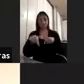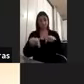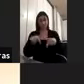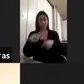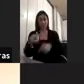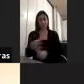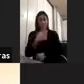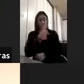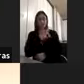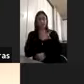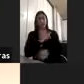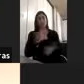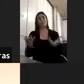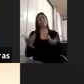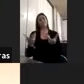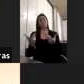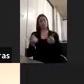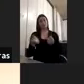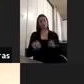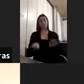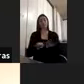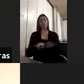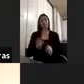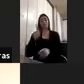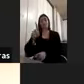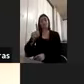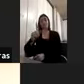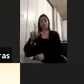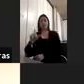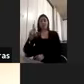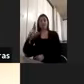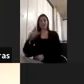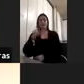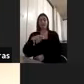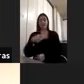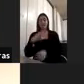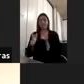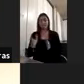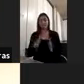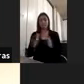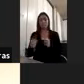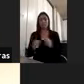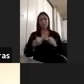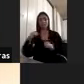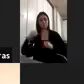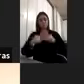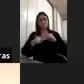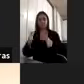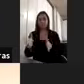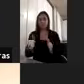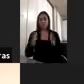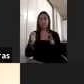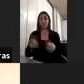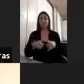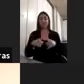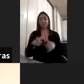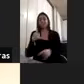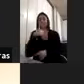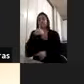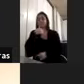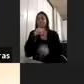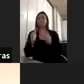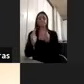e também uma PLR equivalente àquilo que ele produz e àquilo que a empresa tem de lucros. Só que a empresa, infelizmente, ela não quer fazer